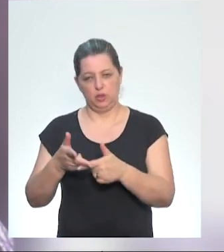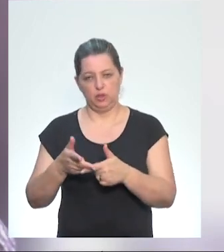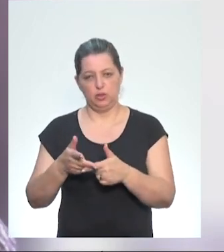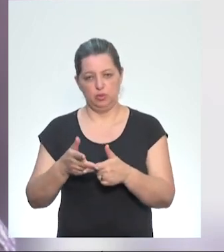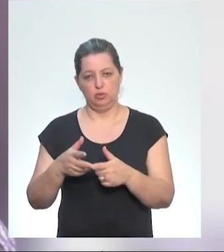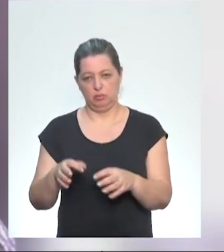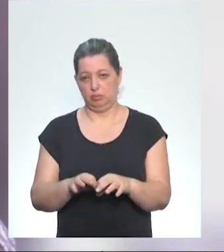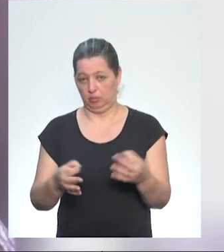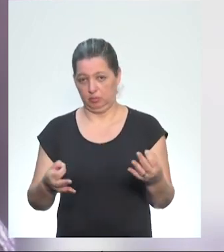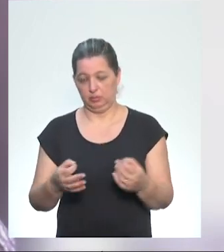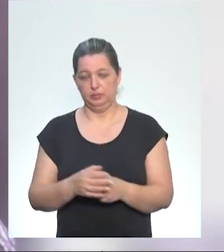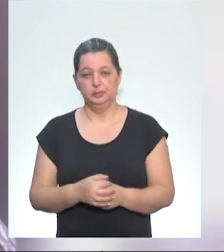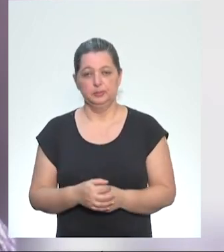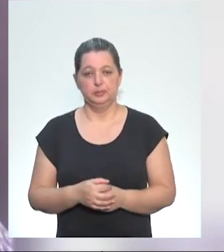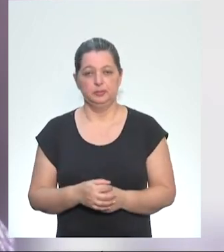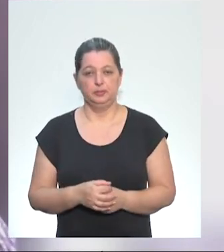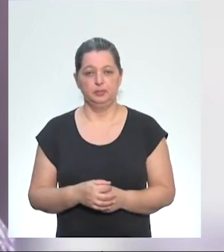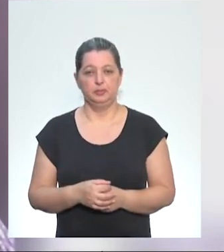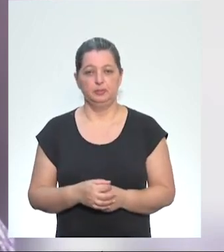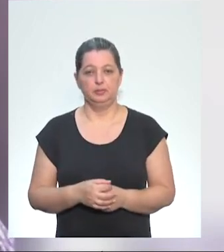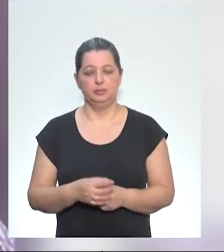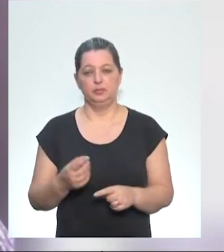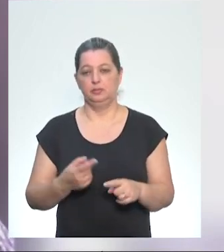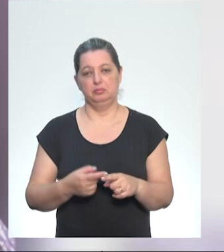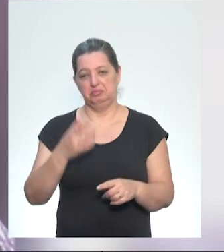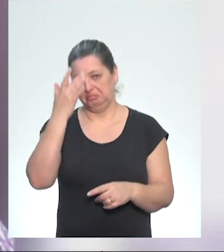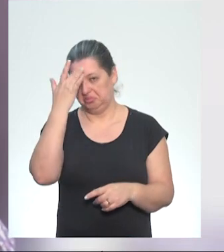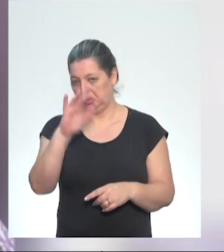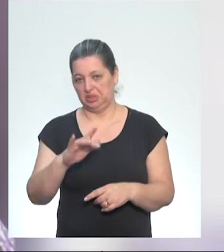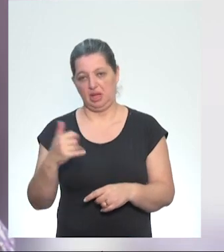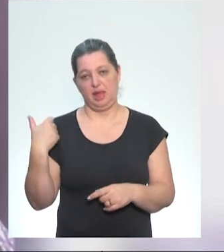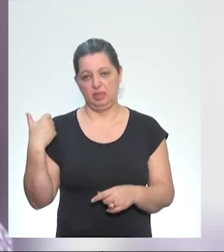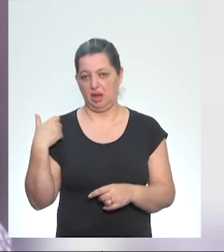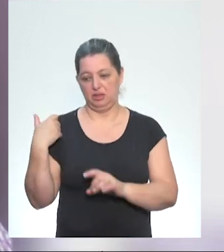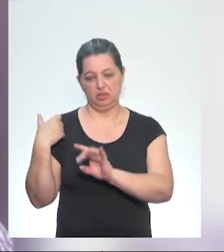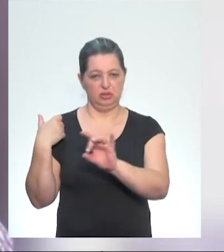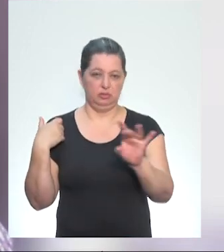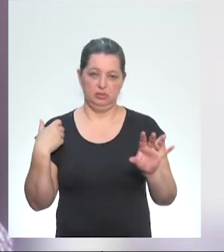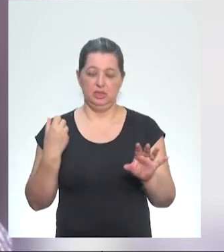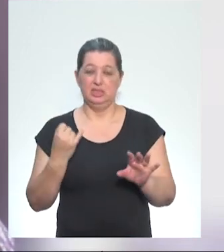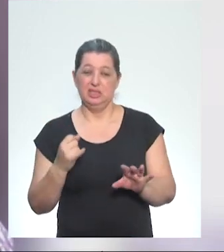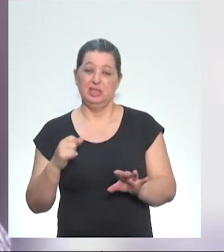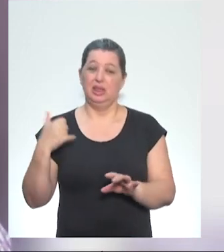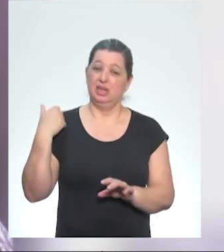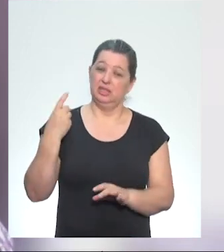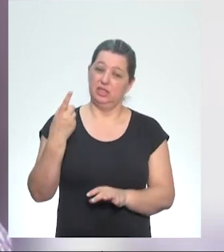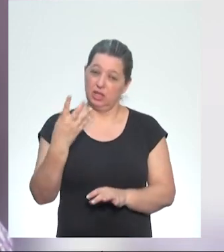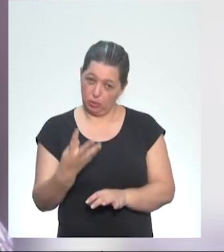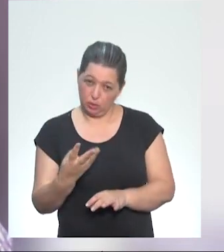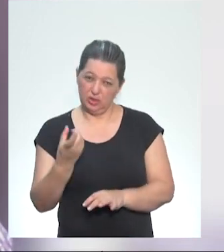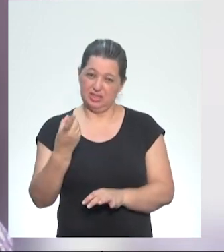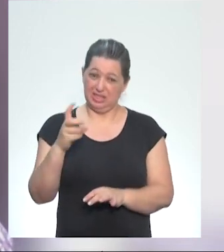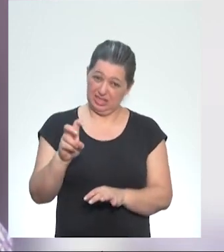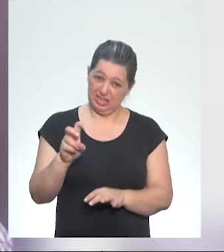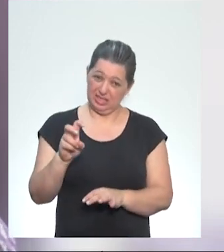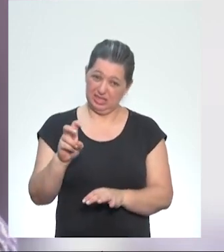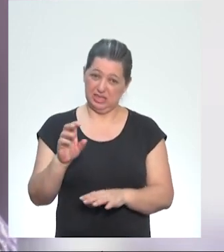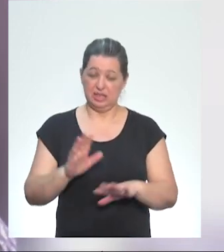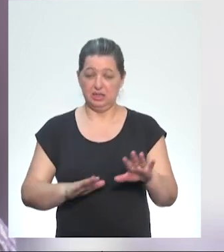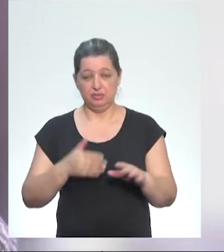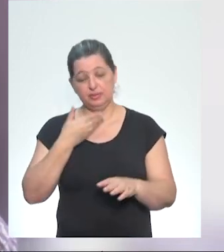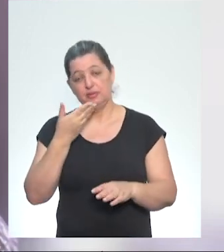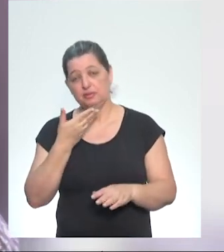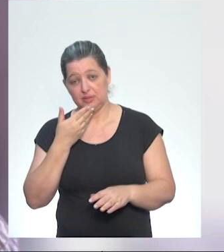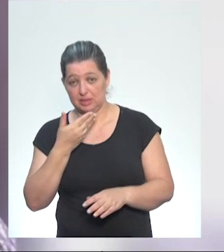simplificar. Porque assim, eu não sei a idade de todos vocês, né? Mas assim, quem já tiver com uns 14, 15 anos, talvez fique um pouquinho mais